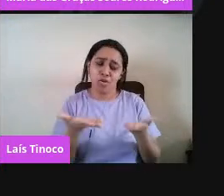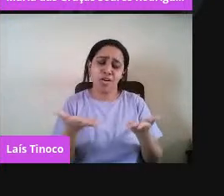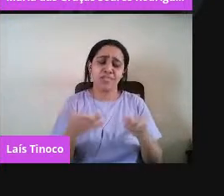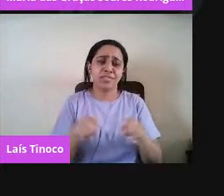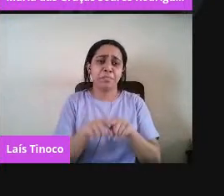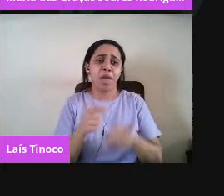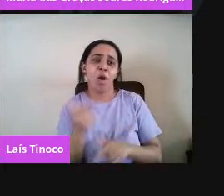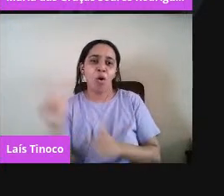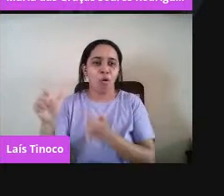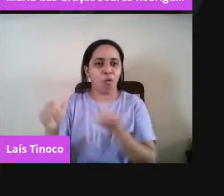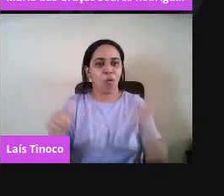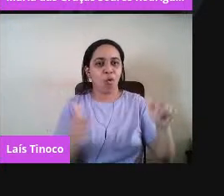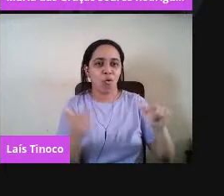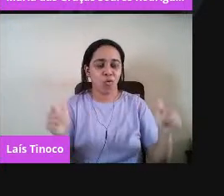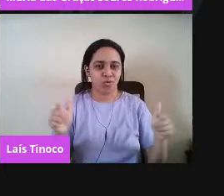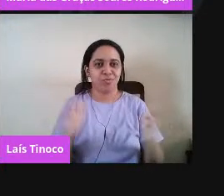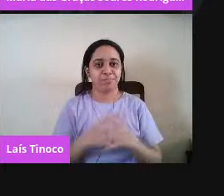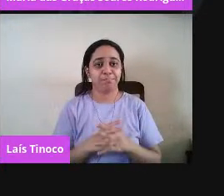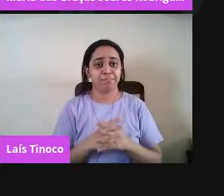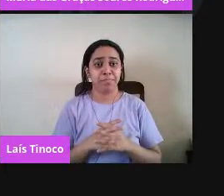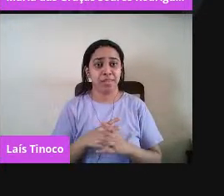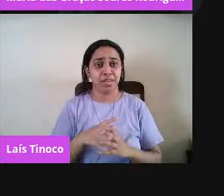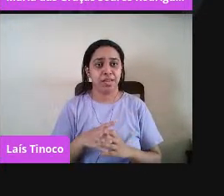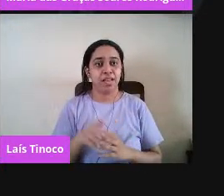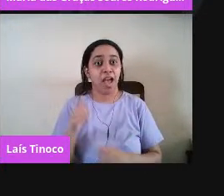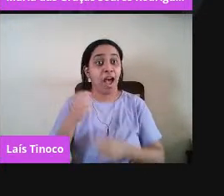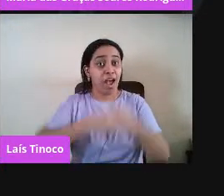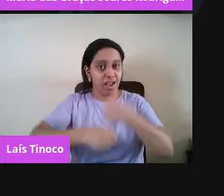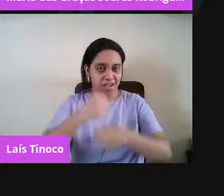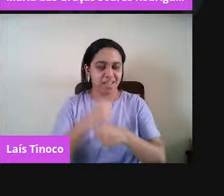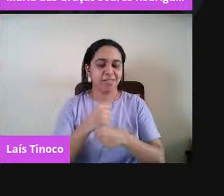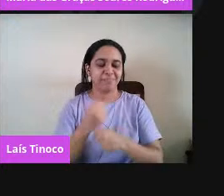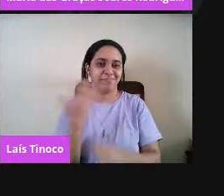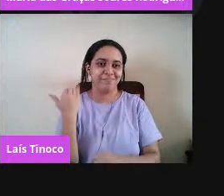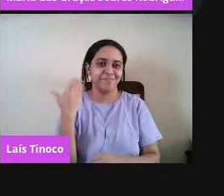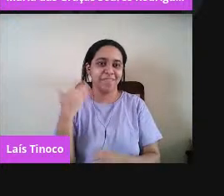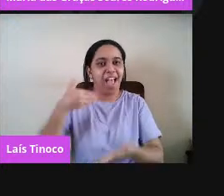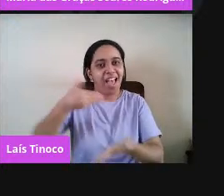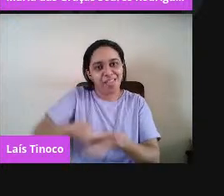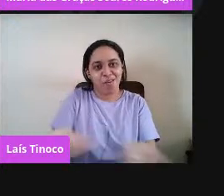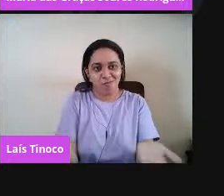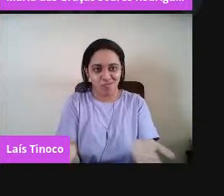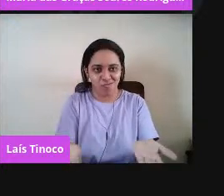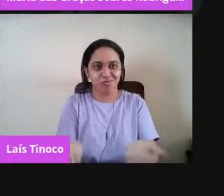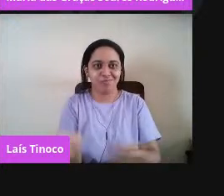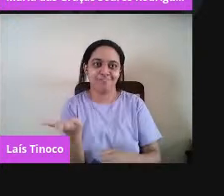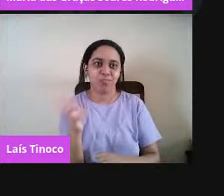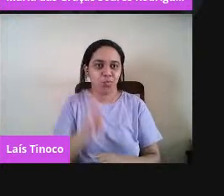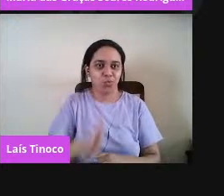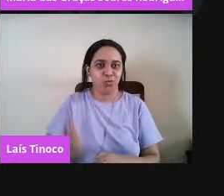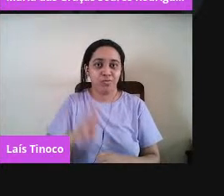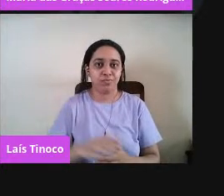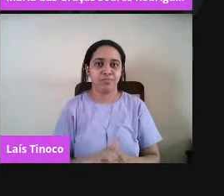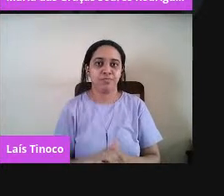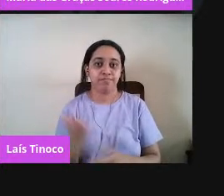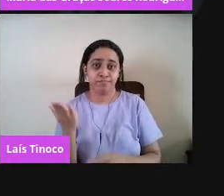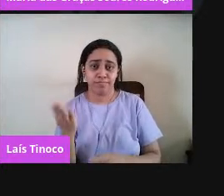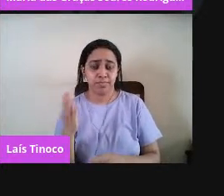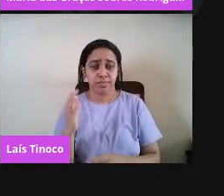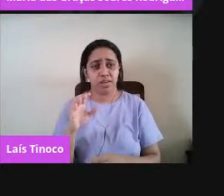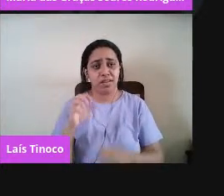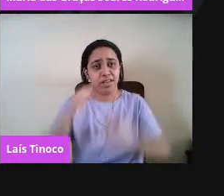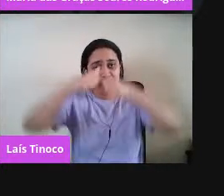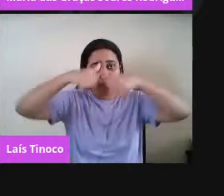que eu só conheço ele, esse esquema é do ano passado para cá, tá certo? O esquema proposto por Adam resume as